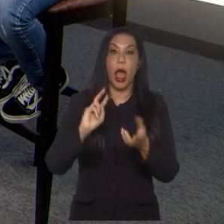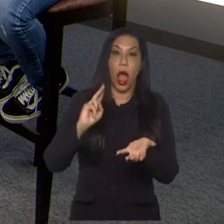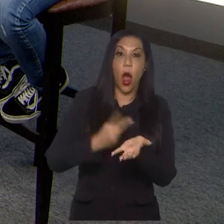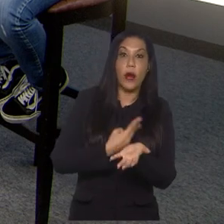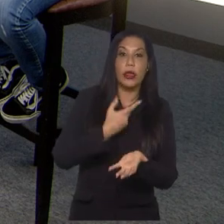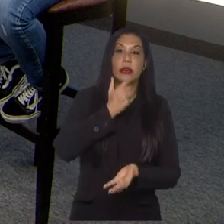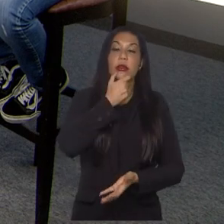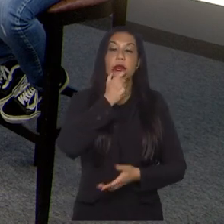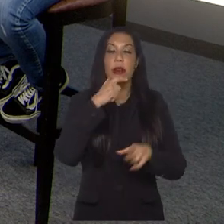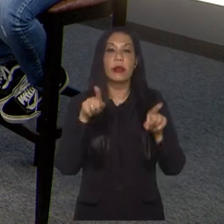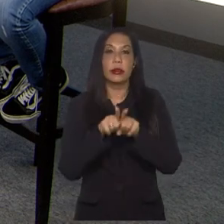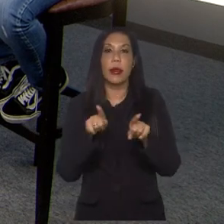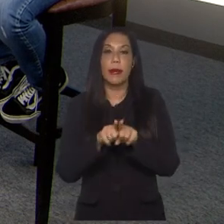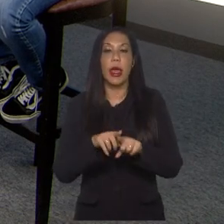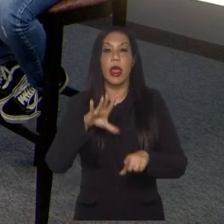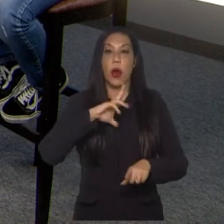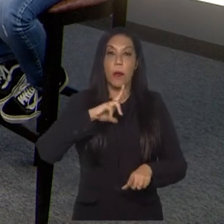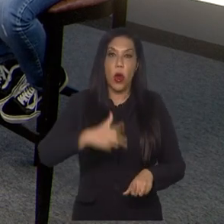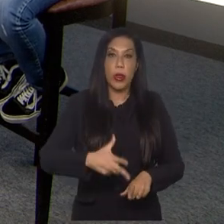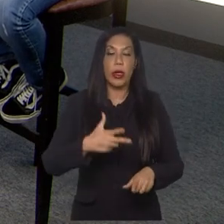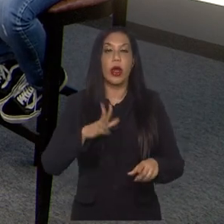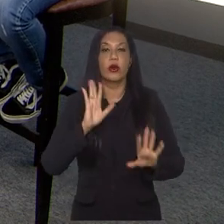na Inglaterra, sim, exatamente. Portugal.